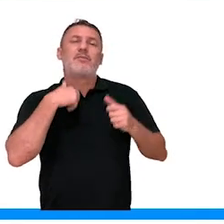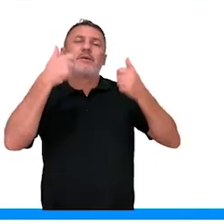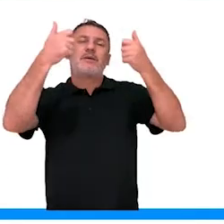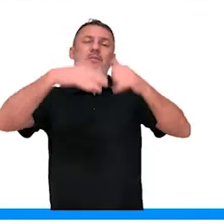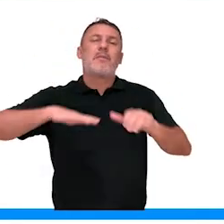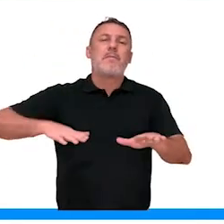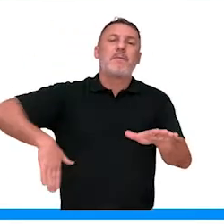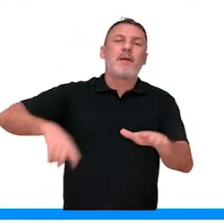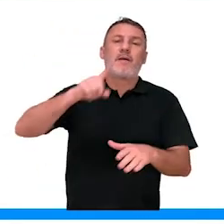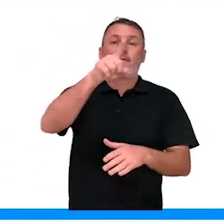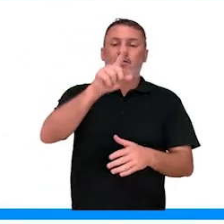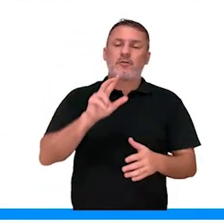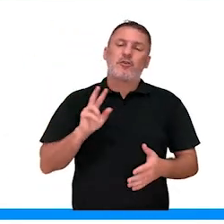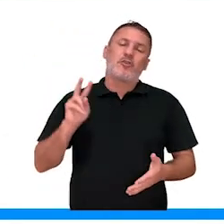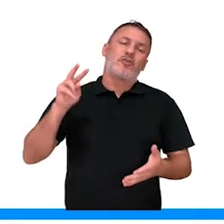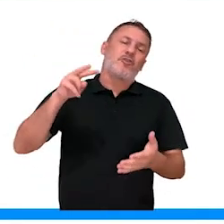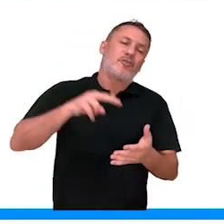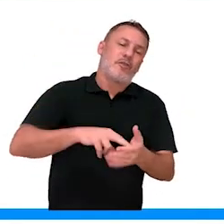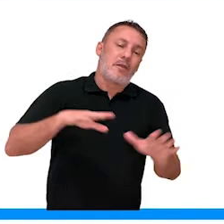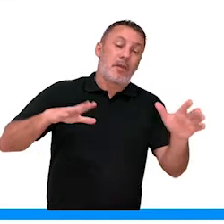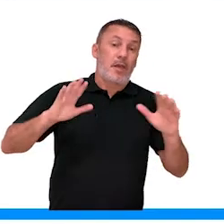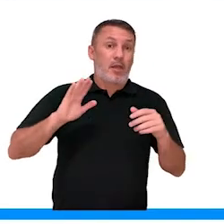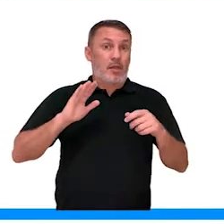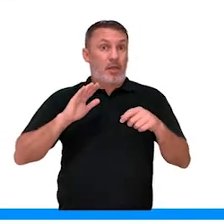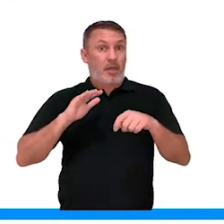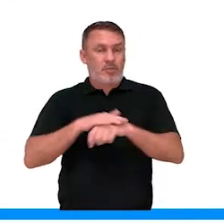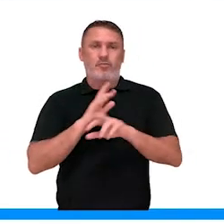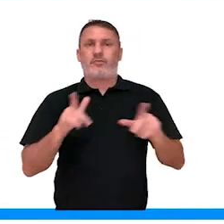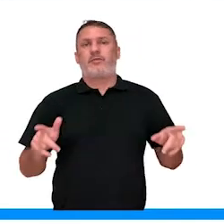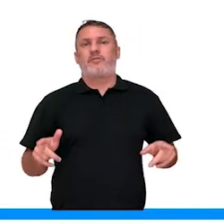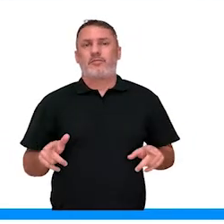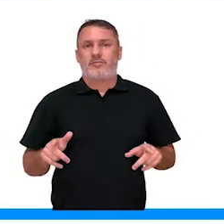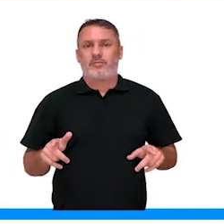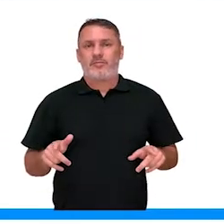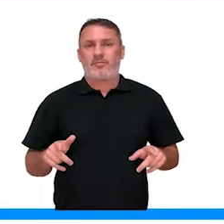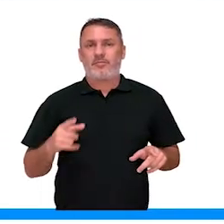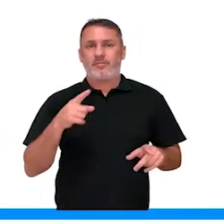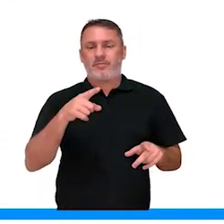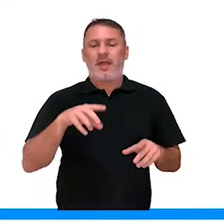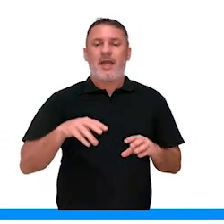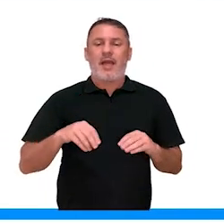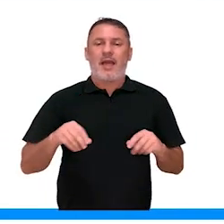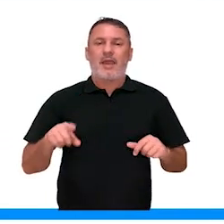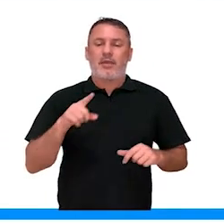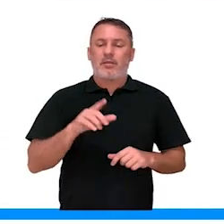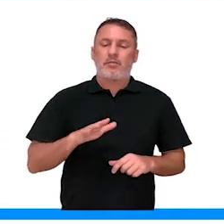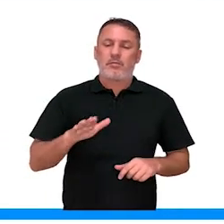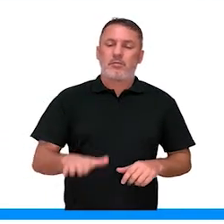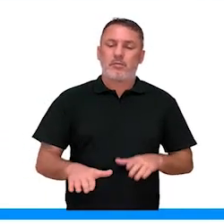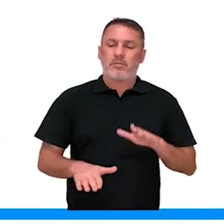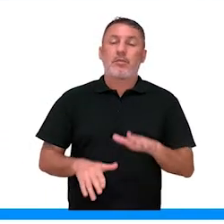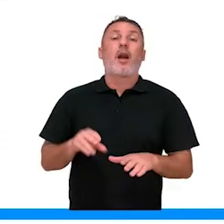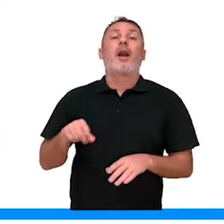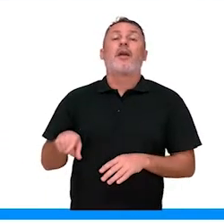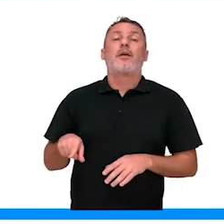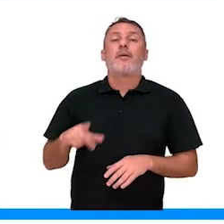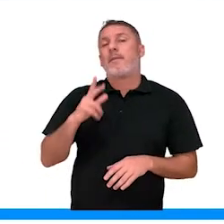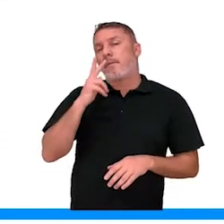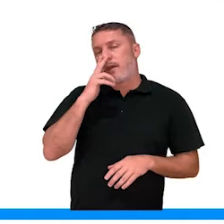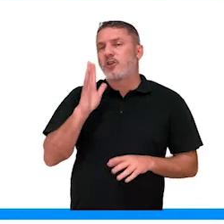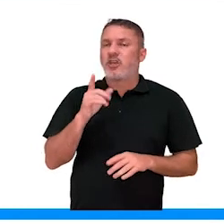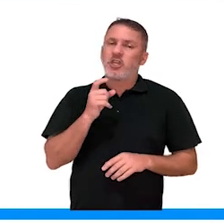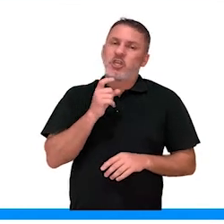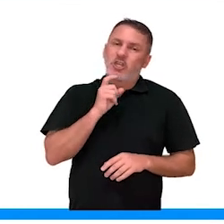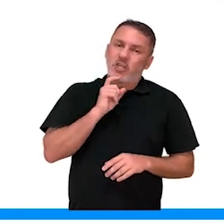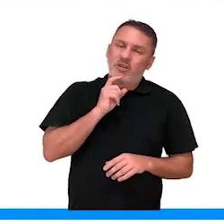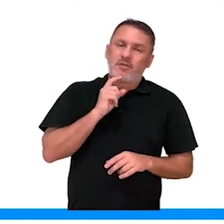praia. Quando a gente vai à noite, já é o contrário. Ao pisar na areia, ela já está com